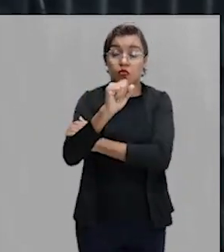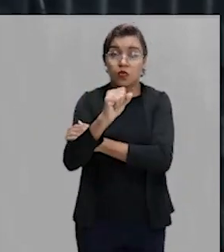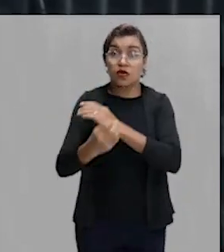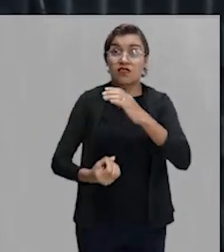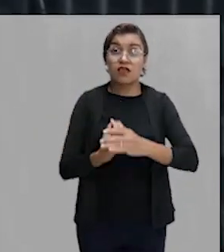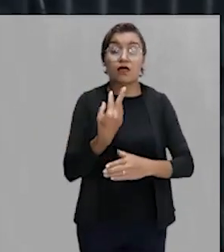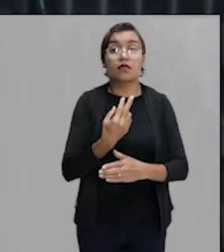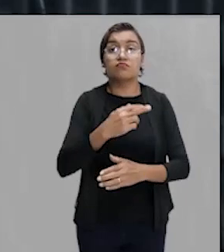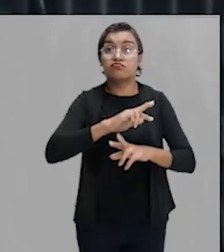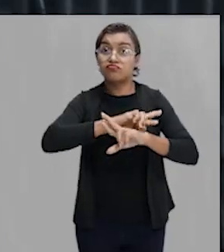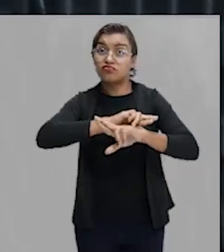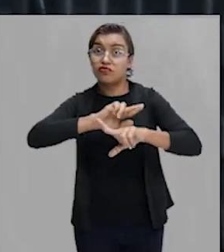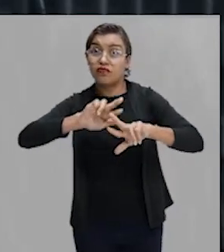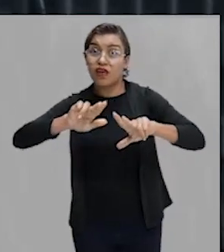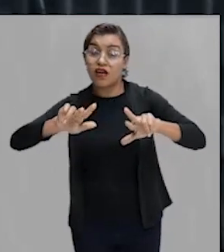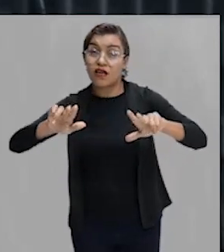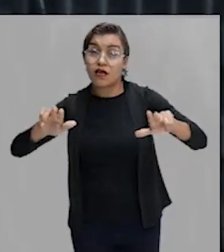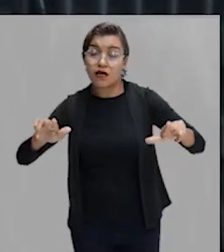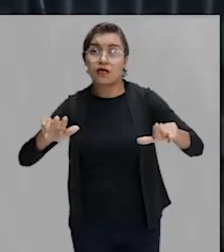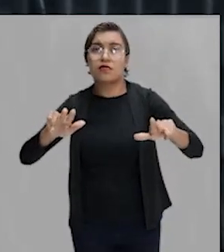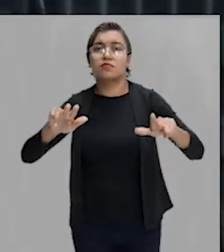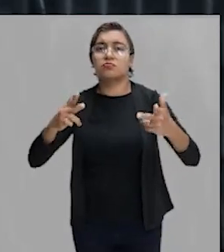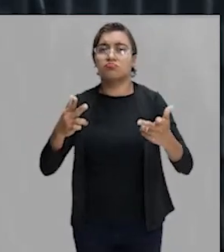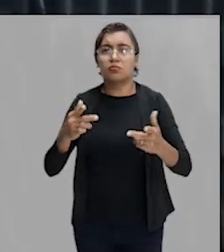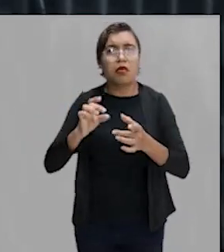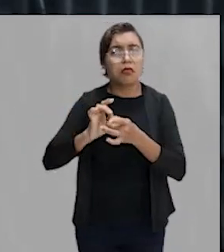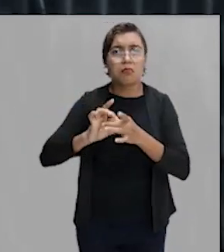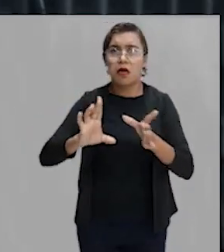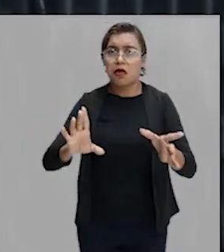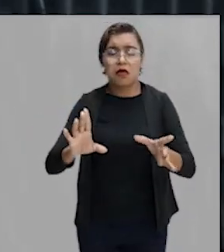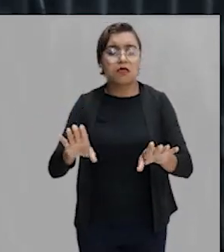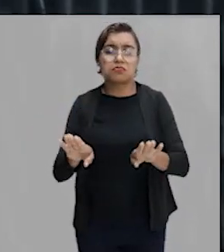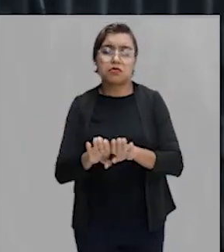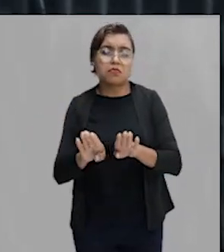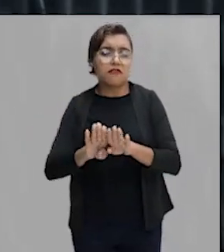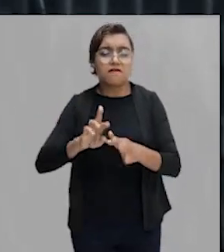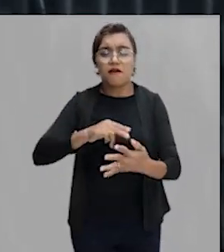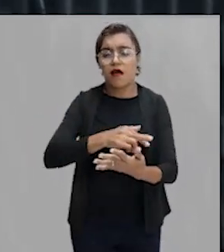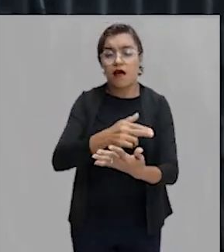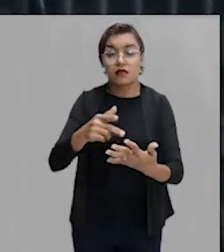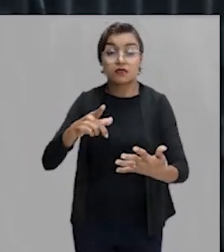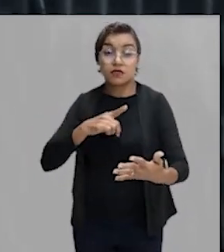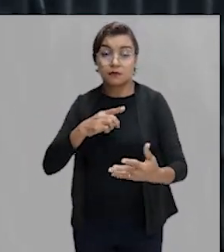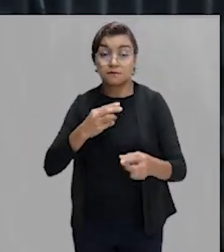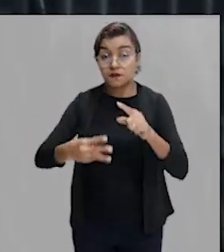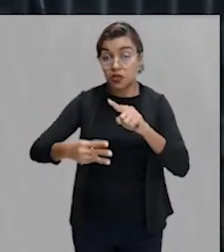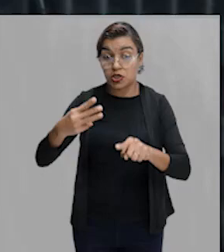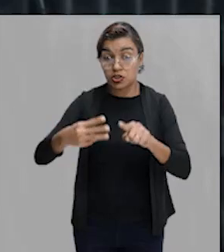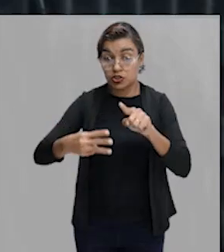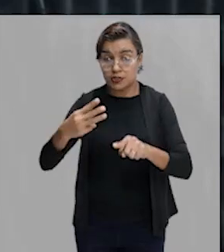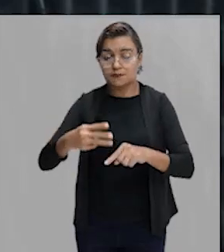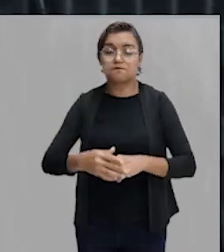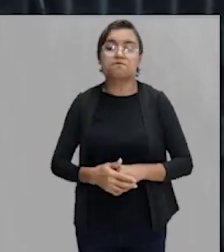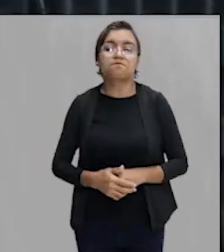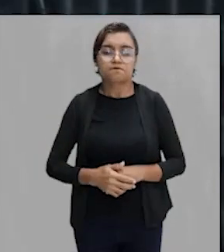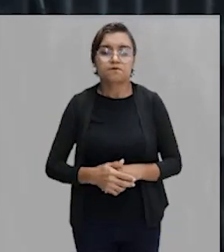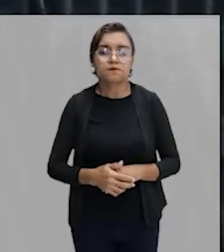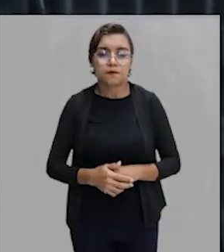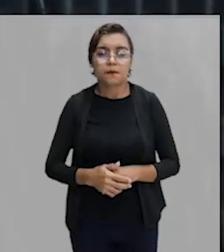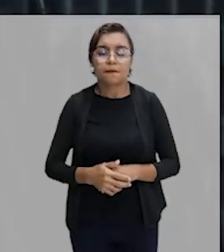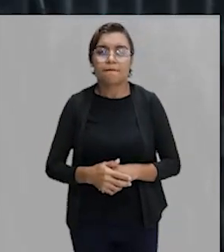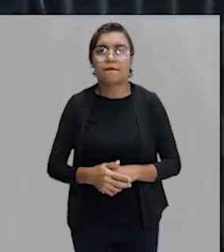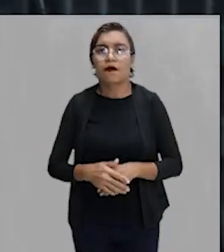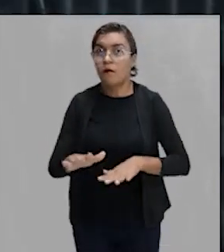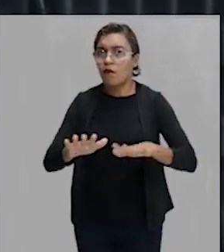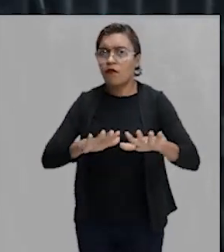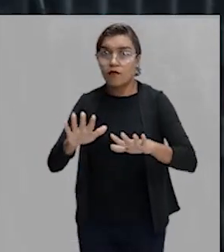diferentes. O feminismo liberal, o radfem e daí por diante, beleza? Então são essas 3 ondas. Vamos falar um pouquinho sobre o movimento em